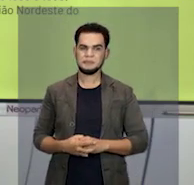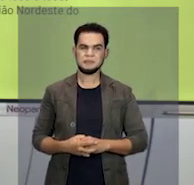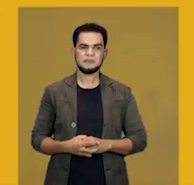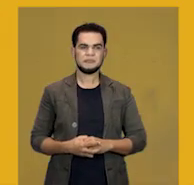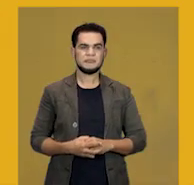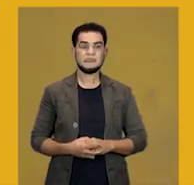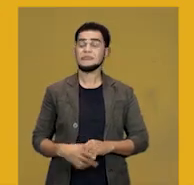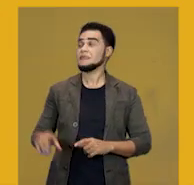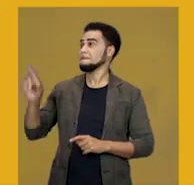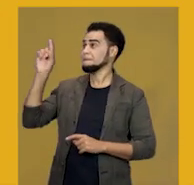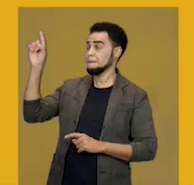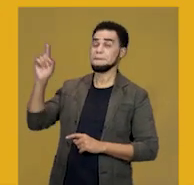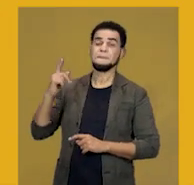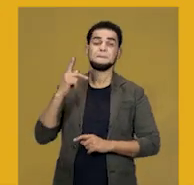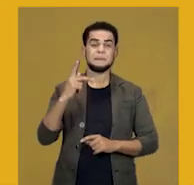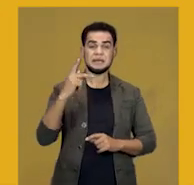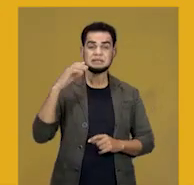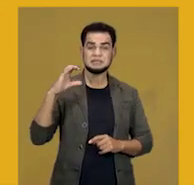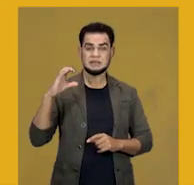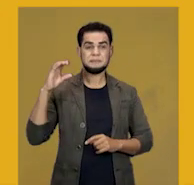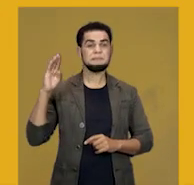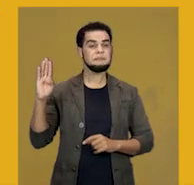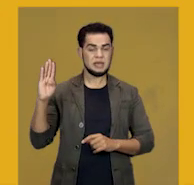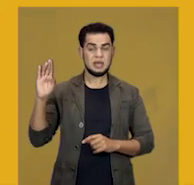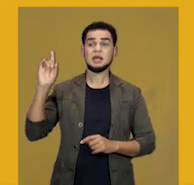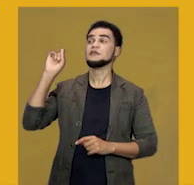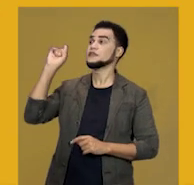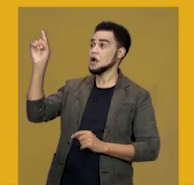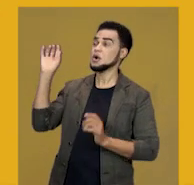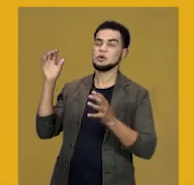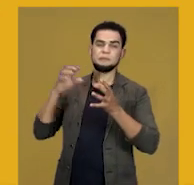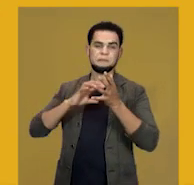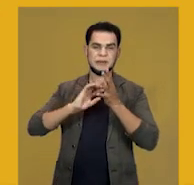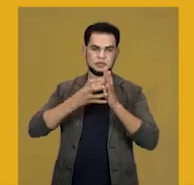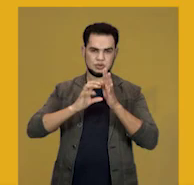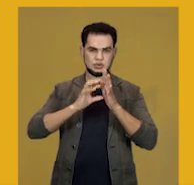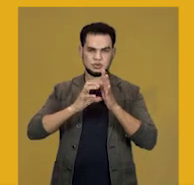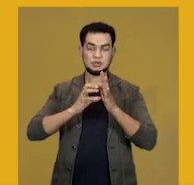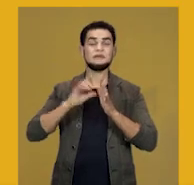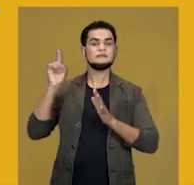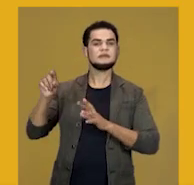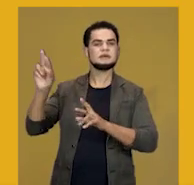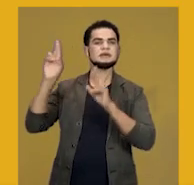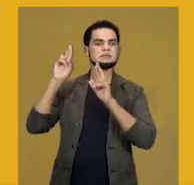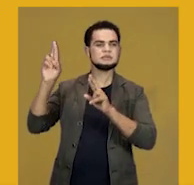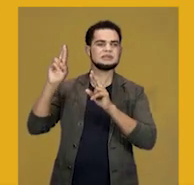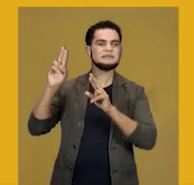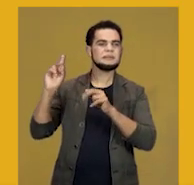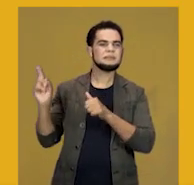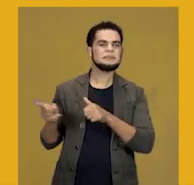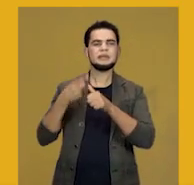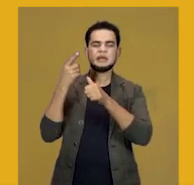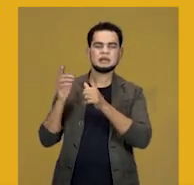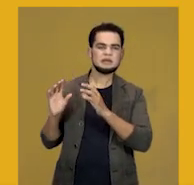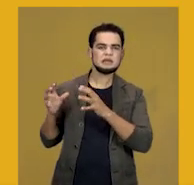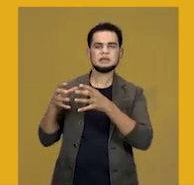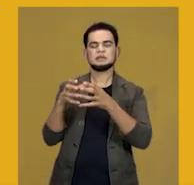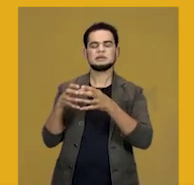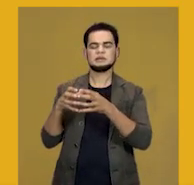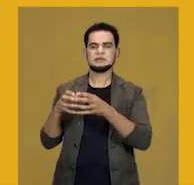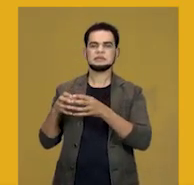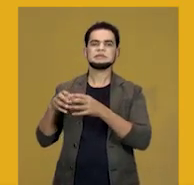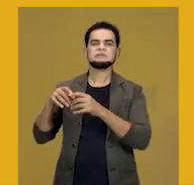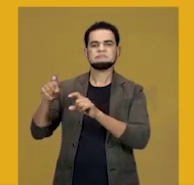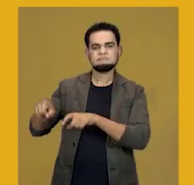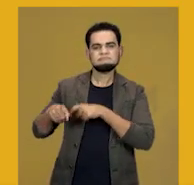né, que foi o Partido Comunista Brasileiro, foi o responsável pela criação das primeiras ligas camponesas, com o objetivo